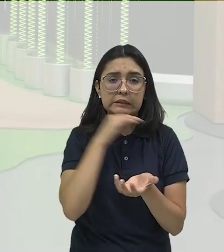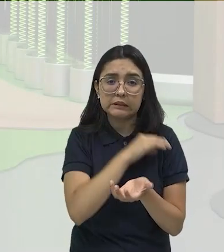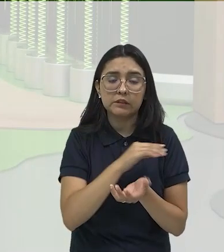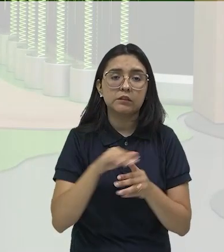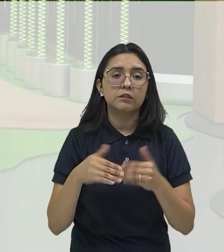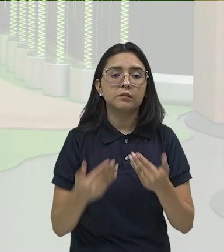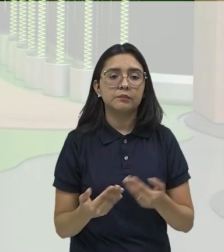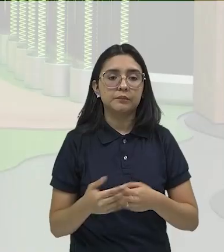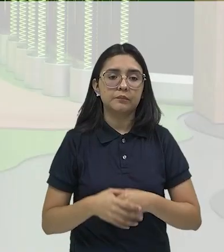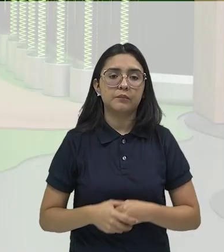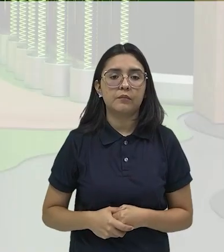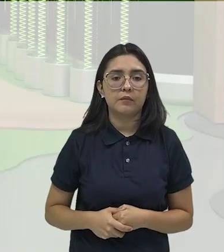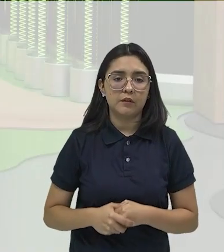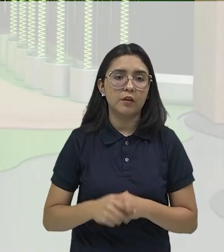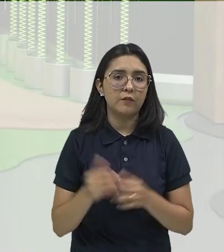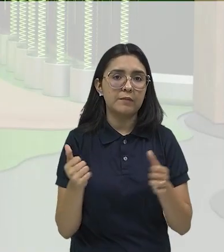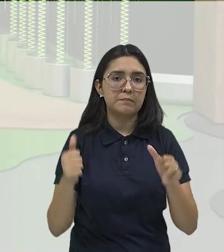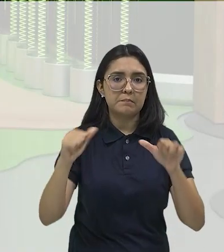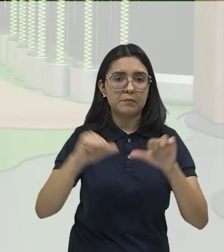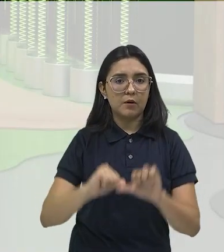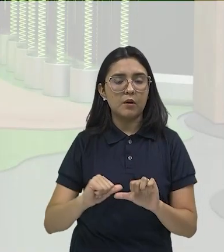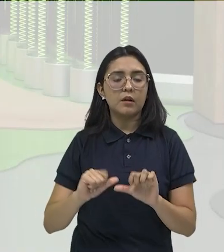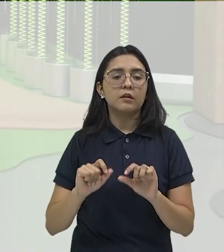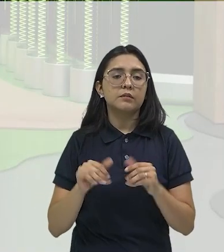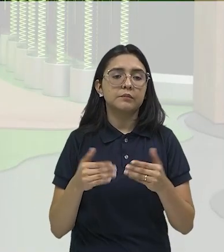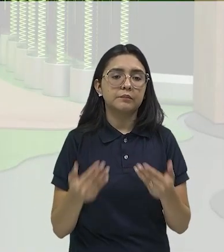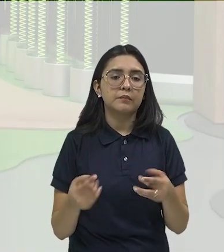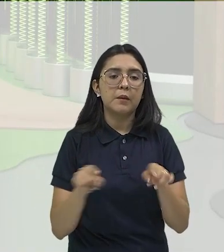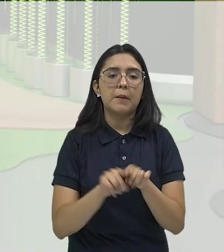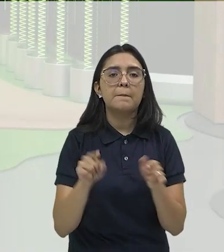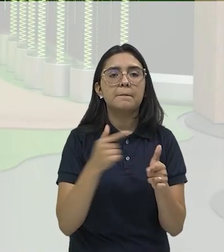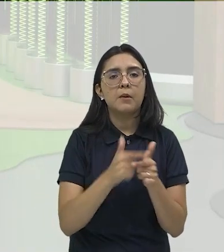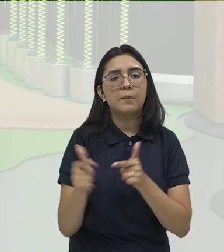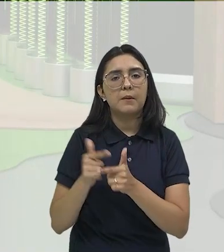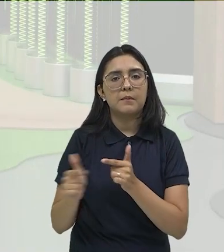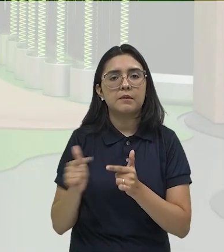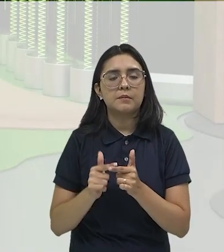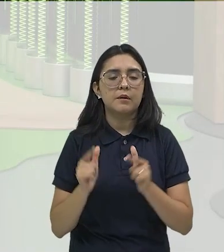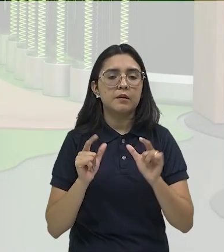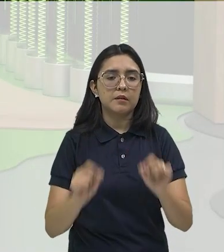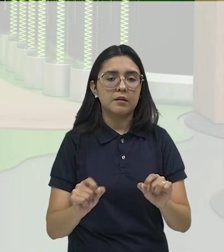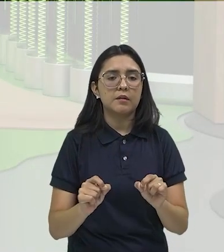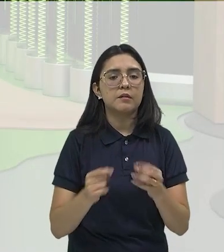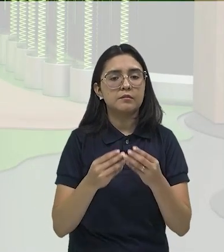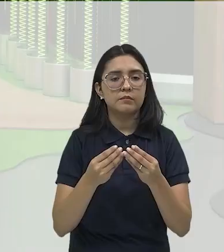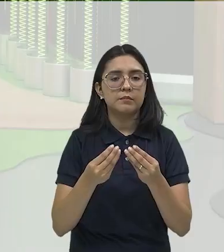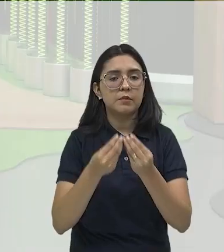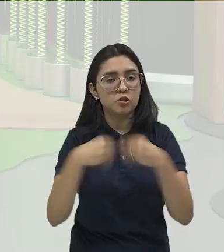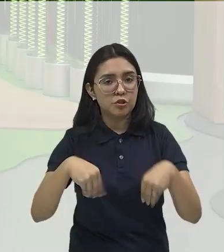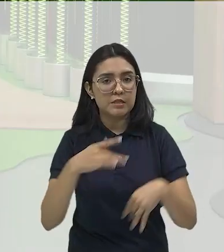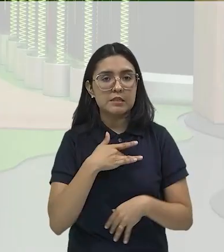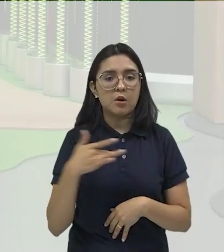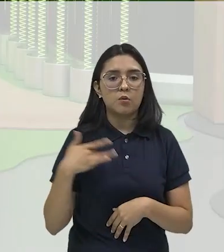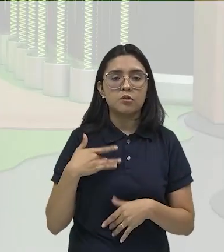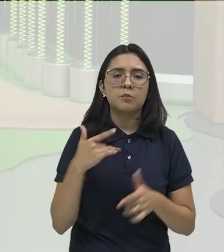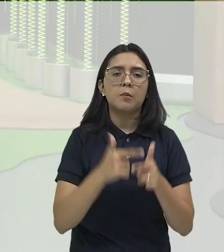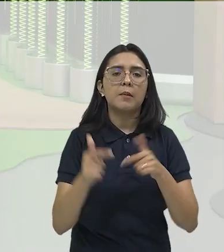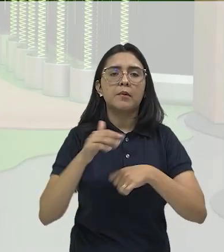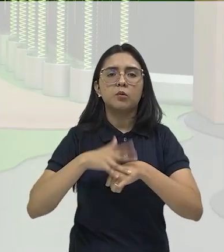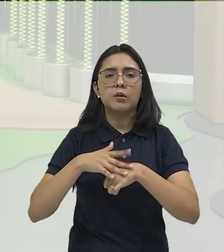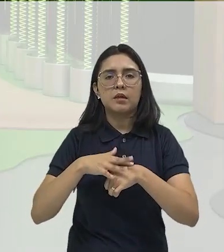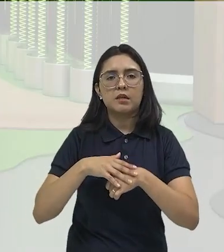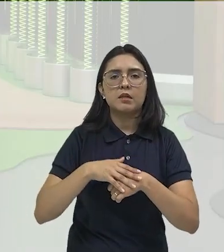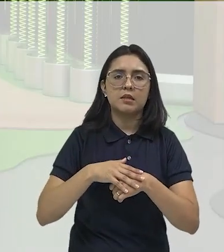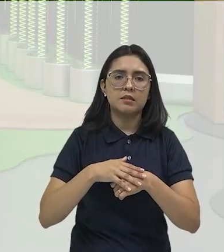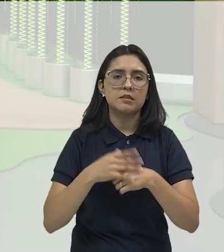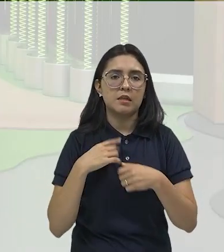efeito estufa fique pior, né? Danos à saúde, como aumento de doenças respiratórias pela grande